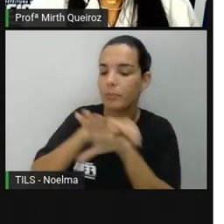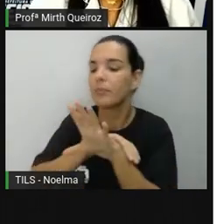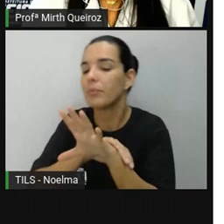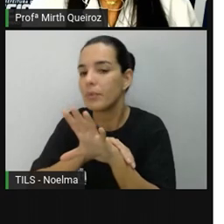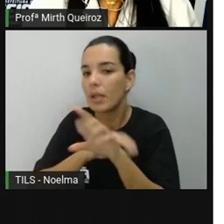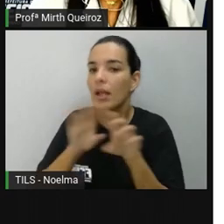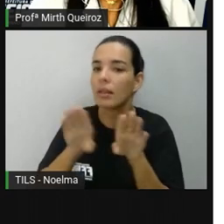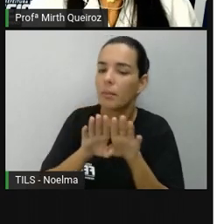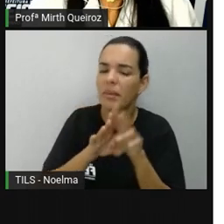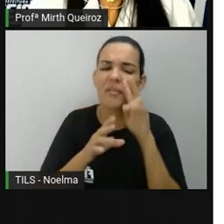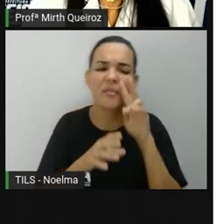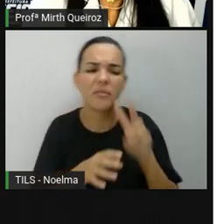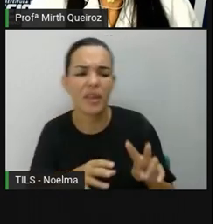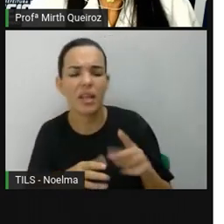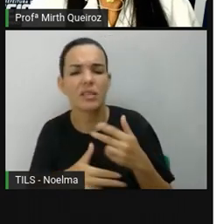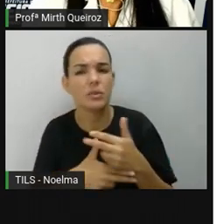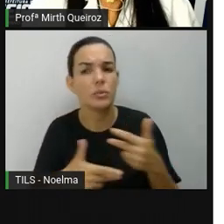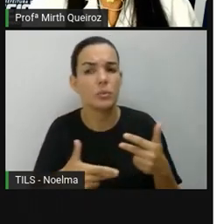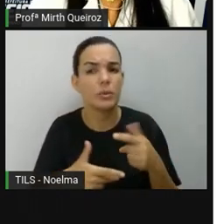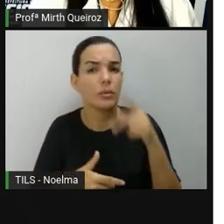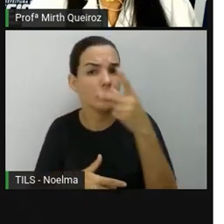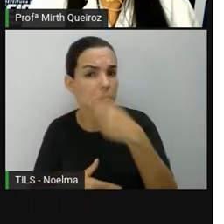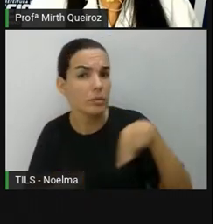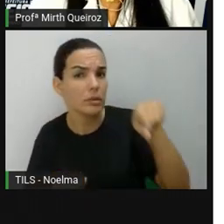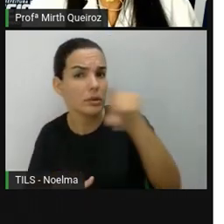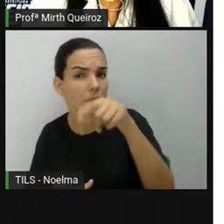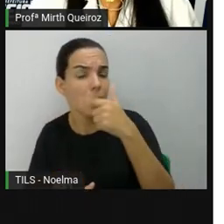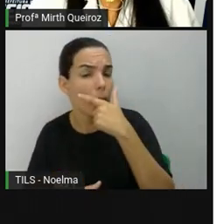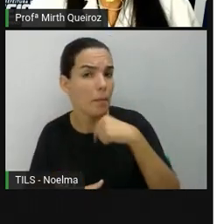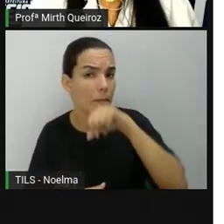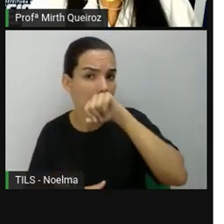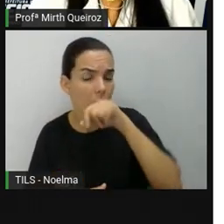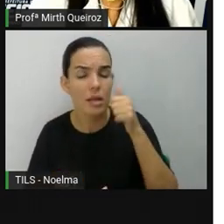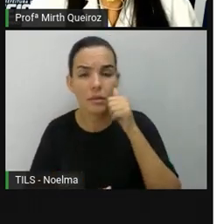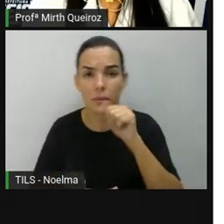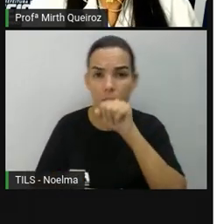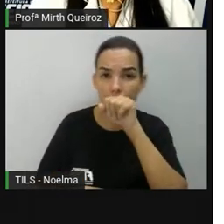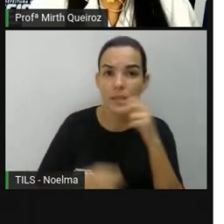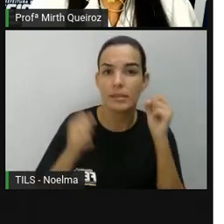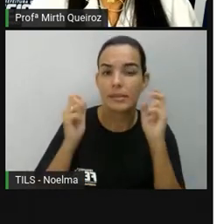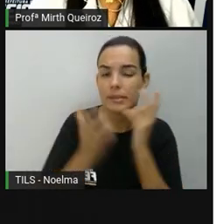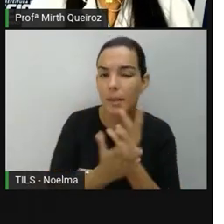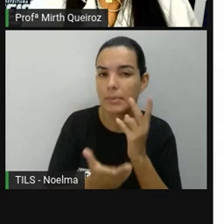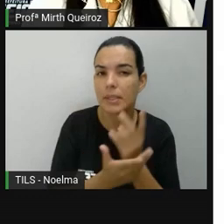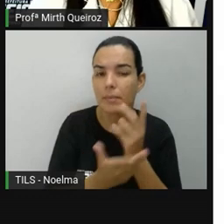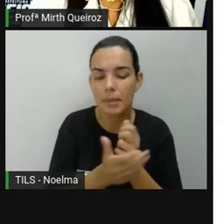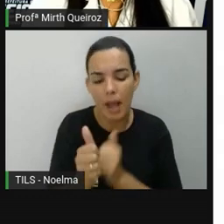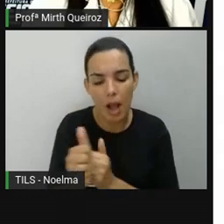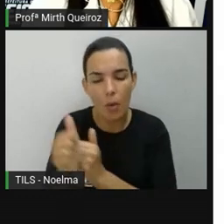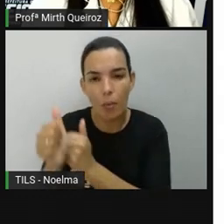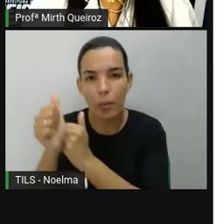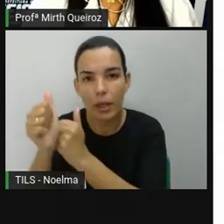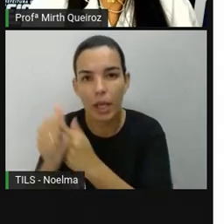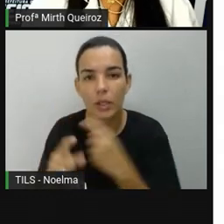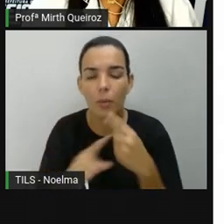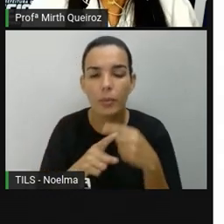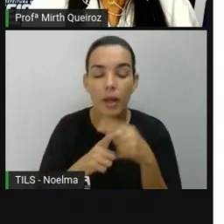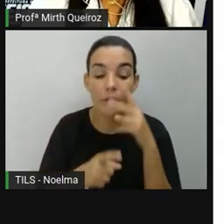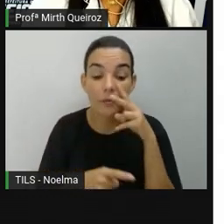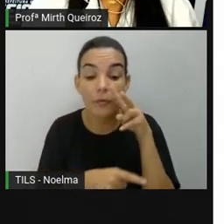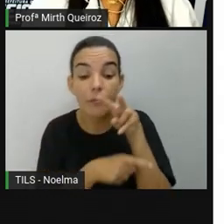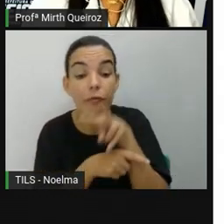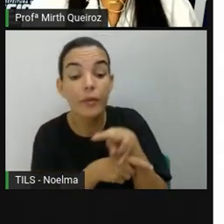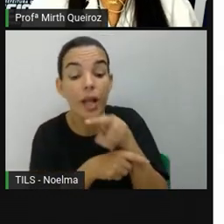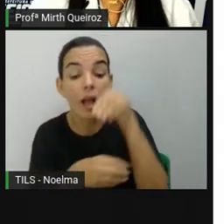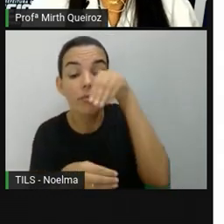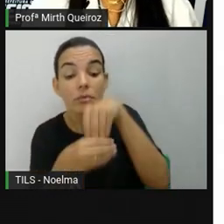nessas redes sociais. Os pais de vocês devem estar de olho, acompanhando vocês ali, sobre o que vocês estão